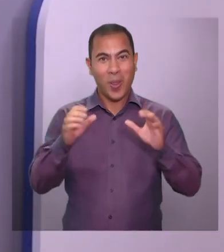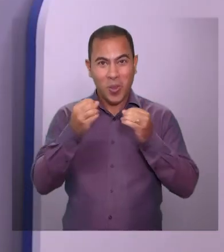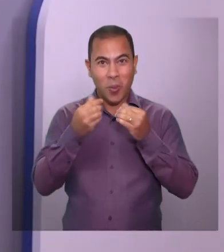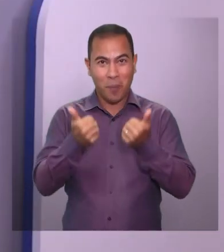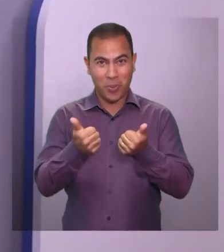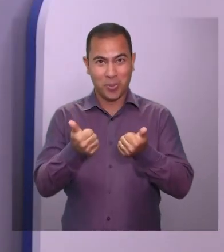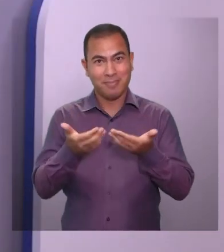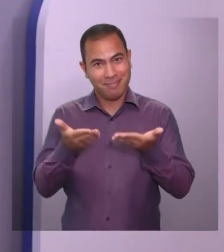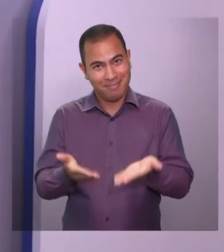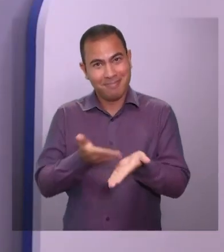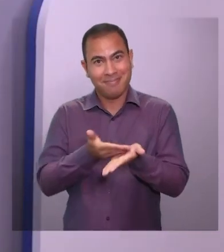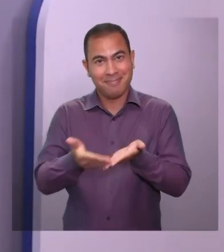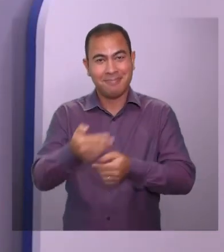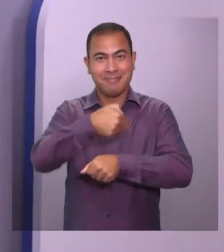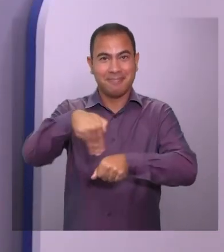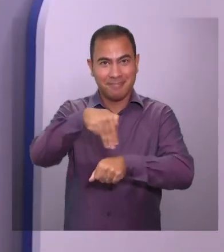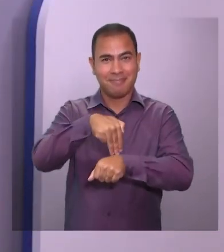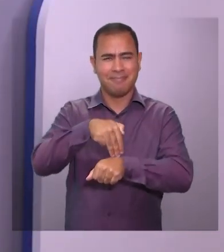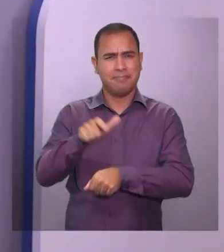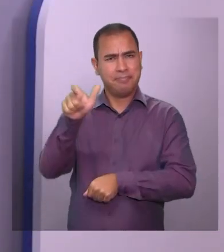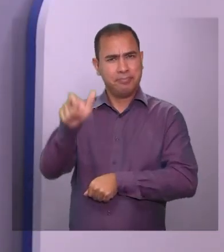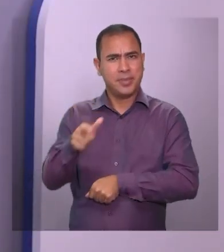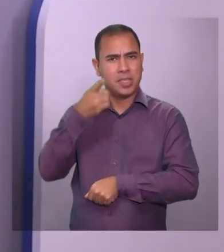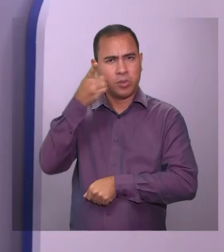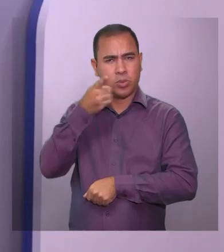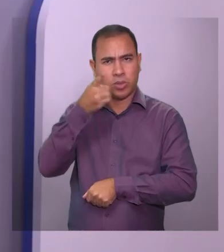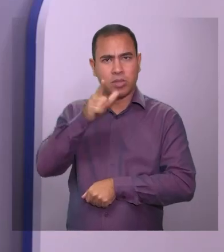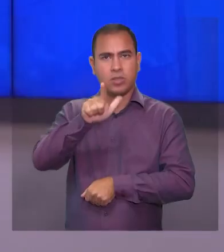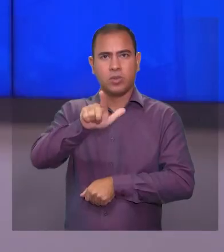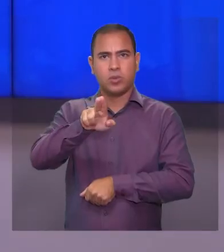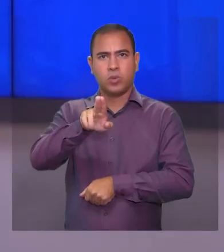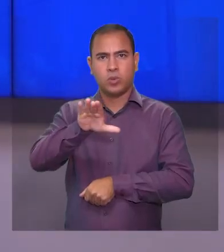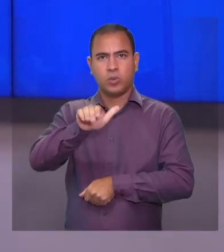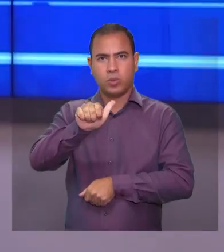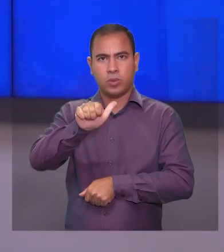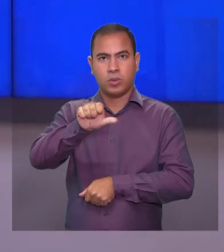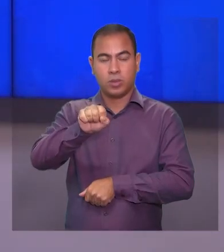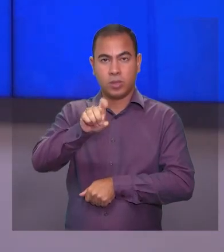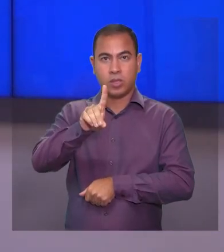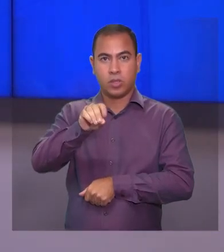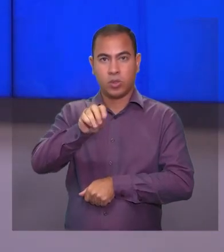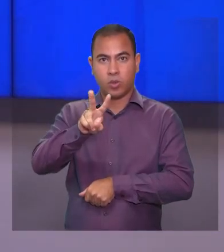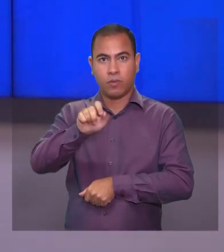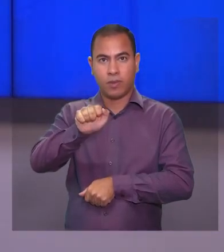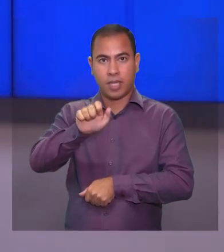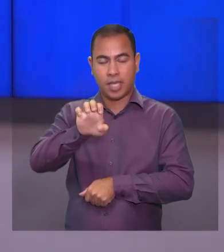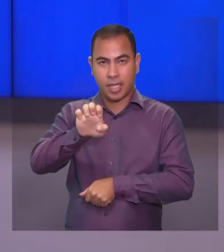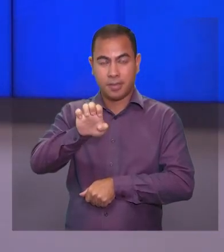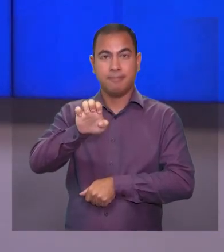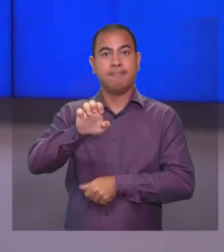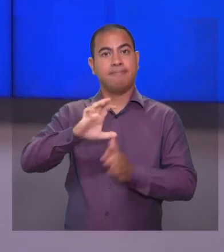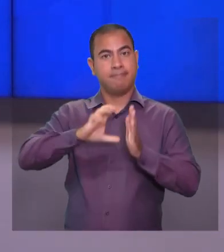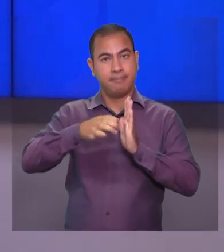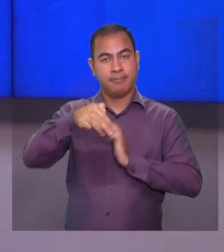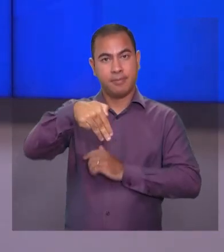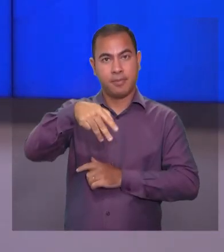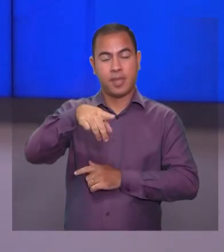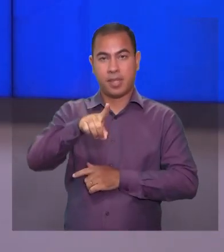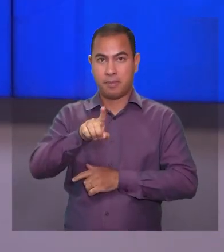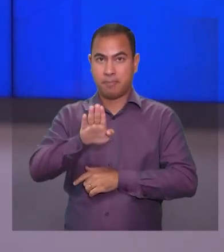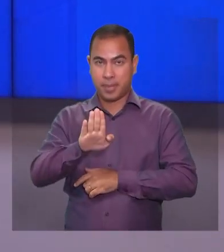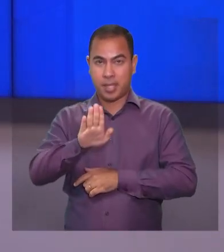Olá, tudo bem? Está começando mais um Minuto Alego. E o deputado Lucas do Vale, do MDB, vai